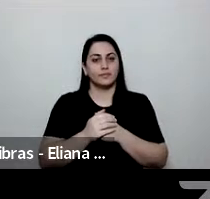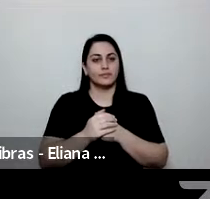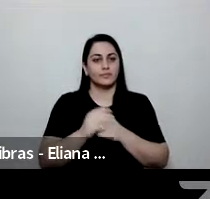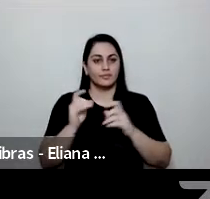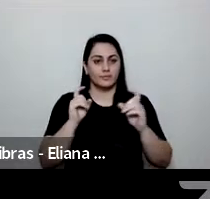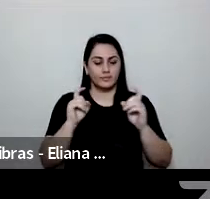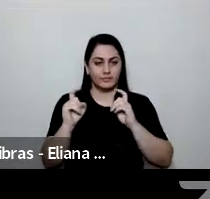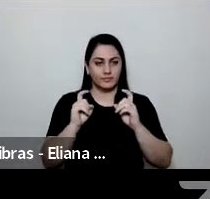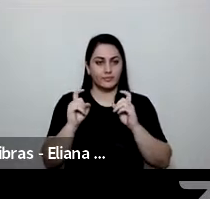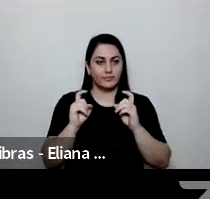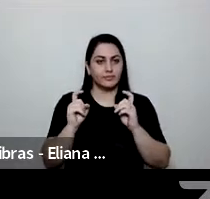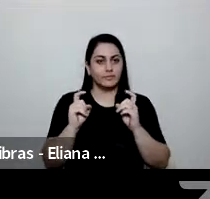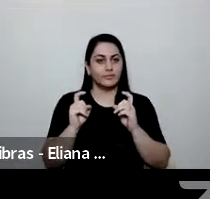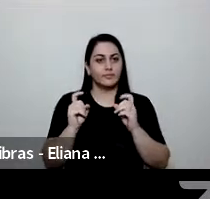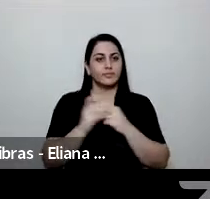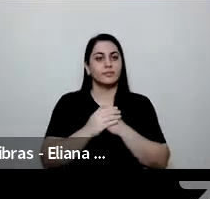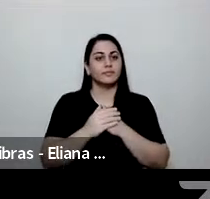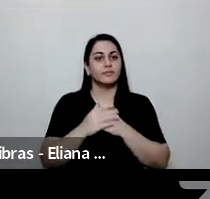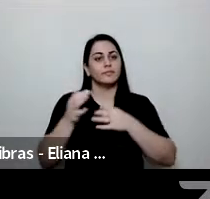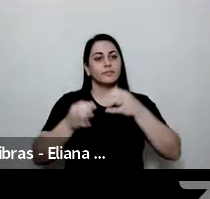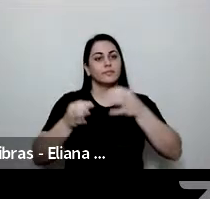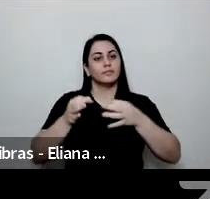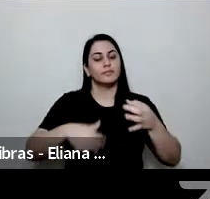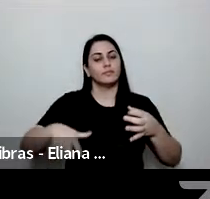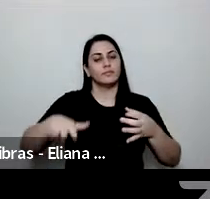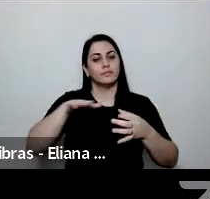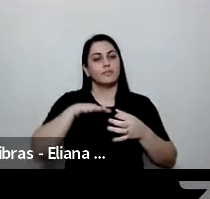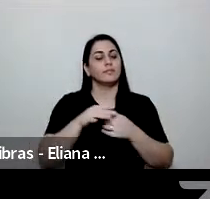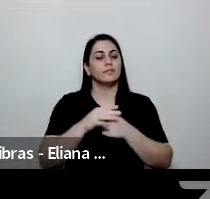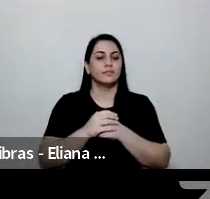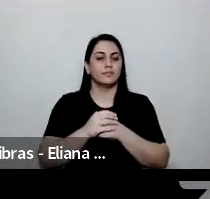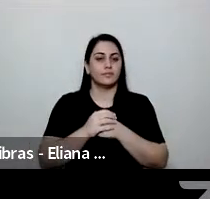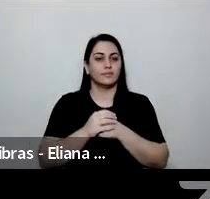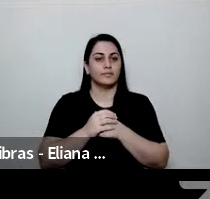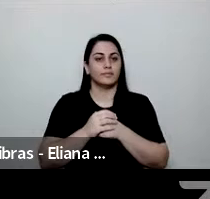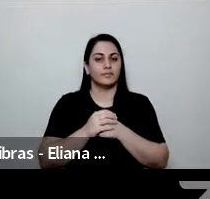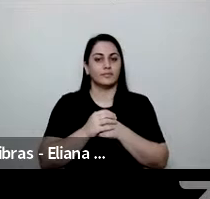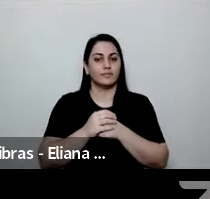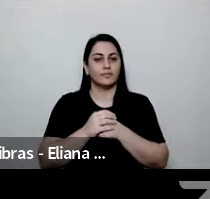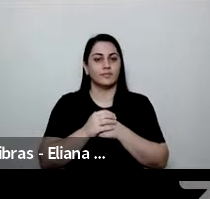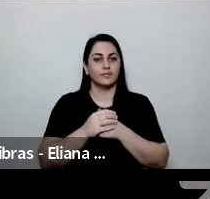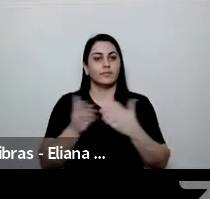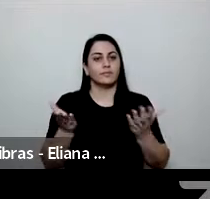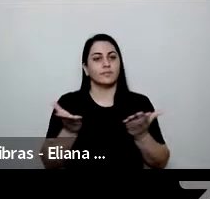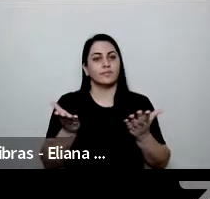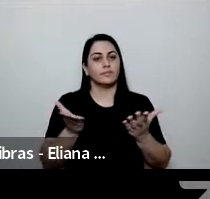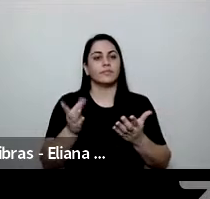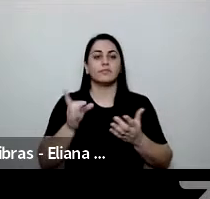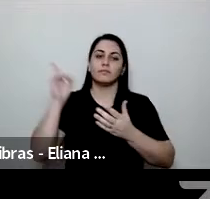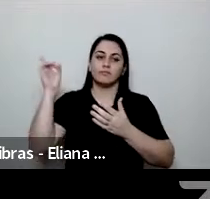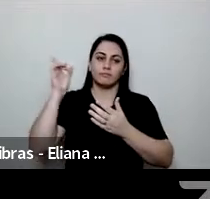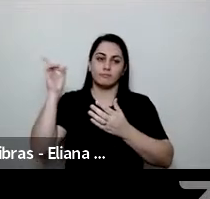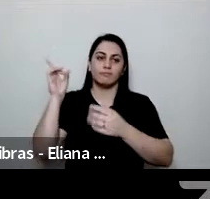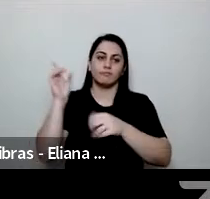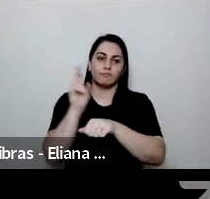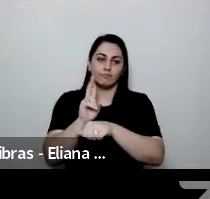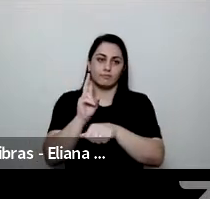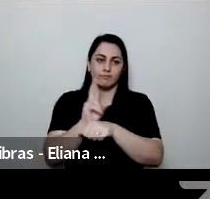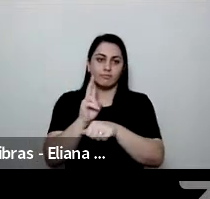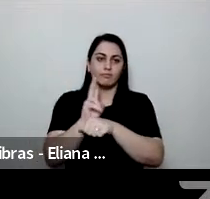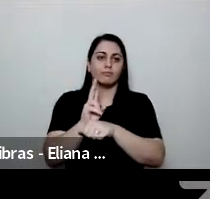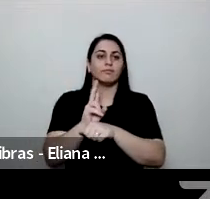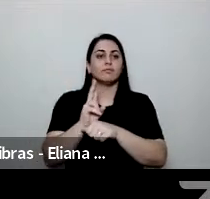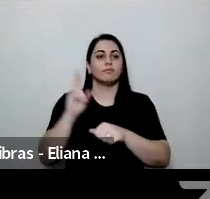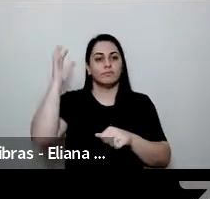e são tristes ional e vem focando a presença de Deus e Sob orientação